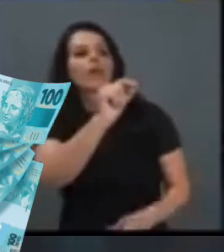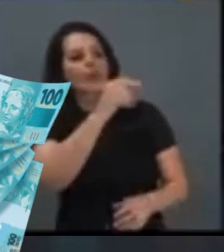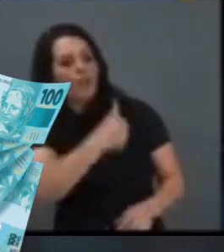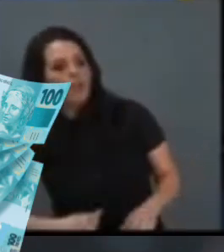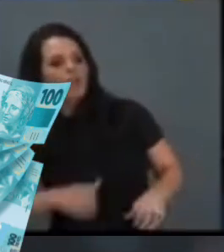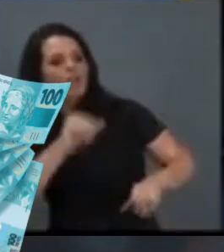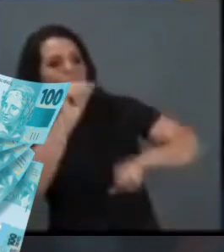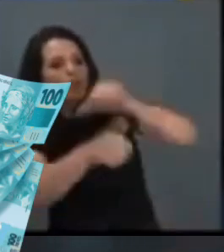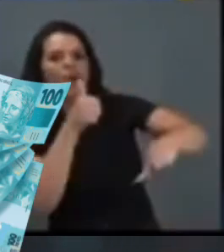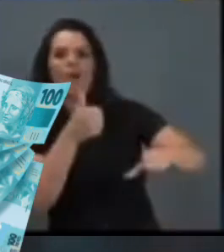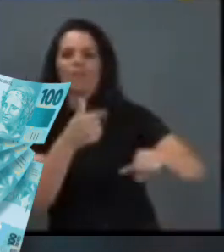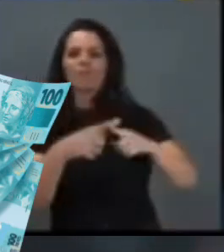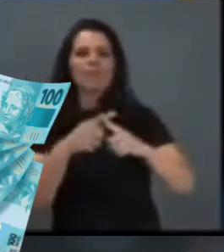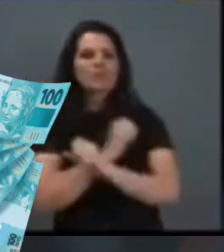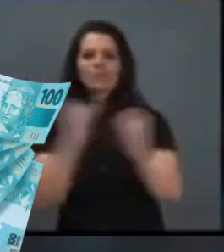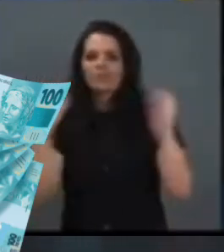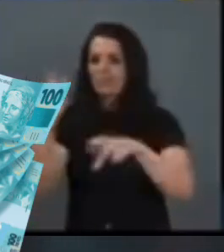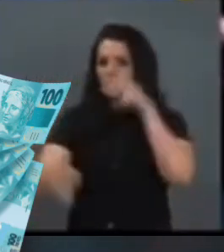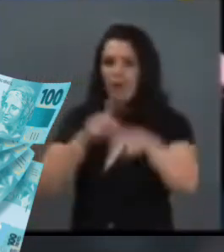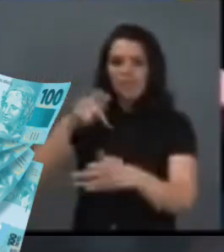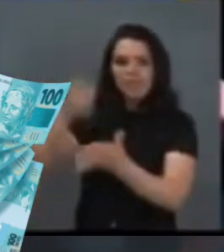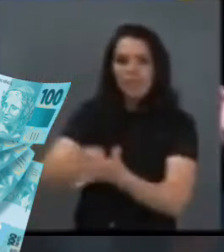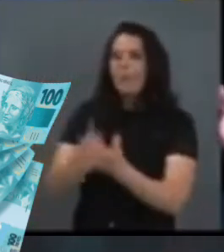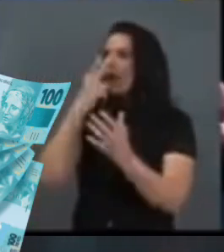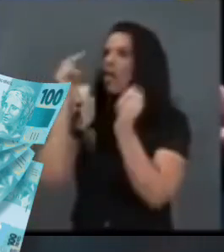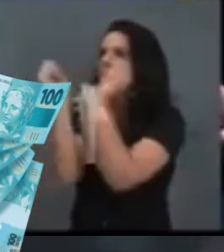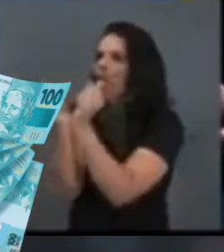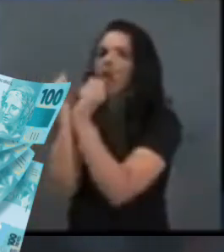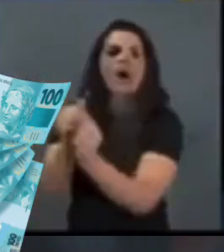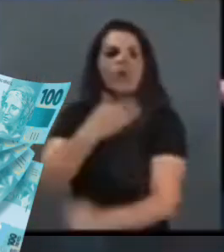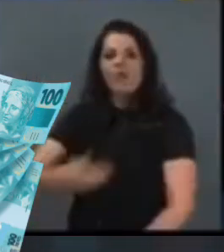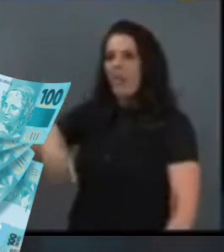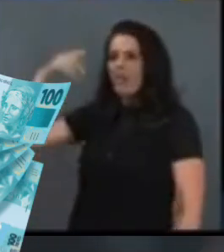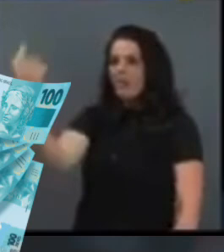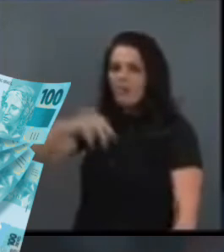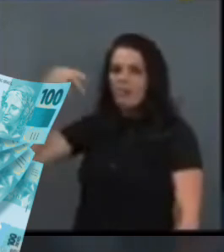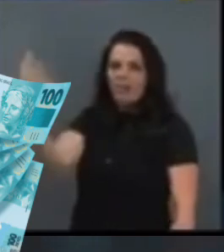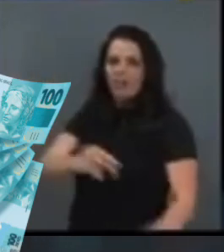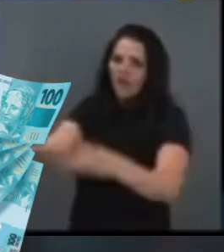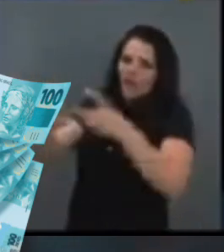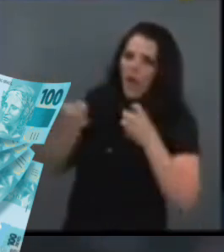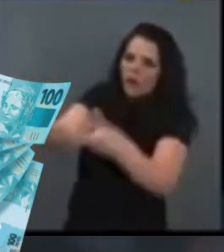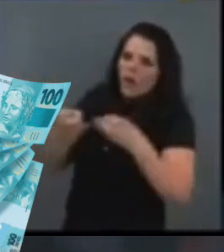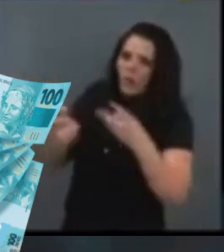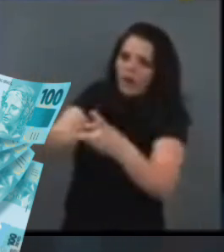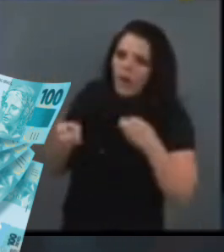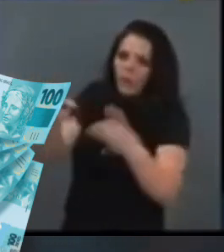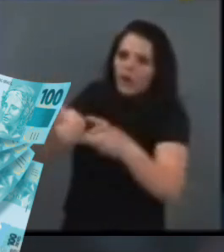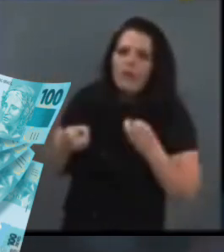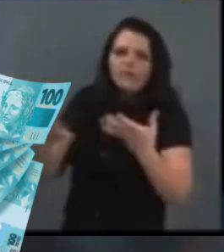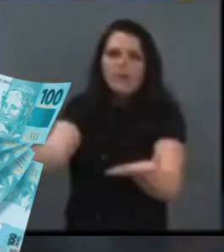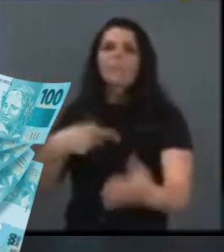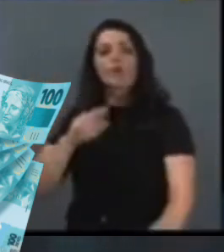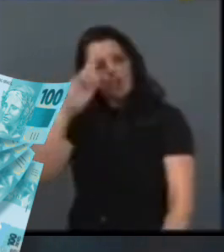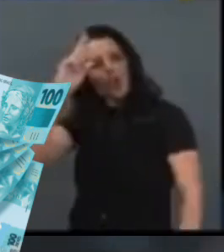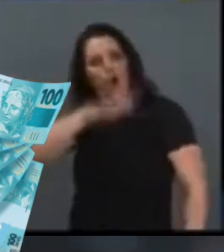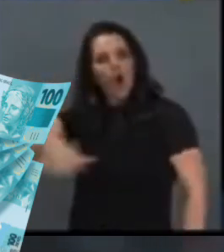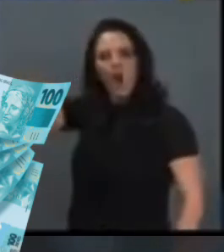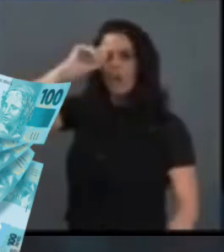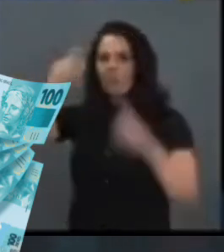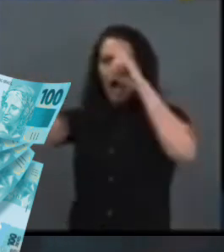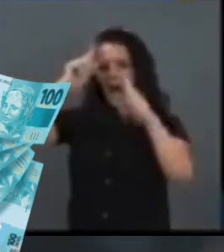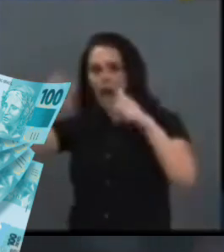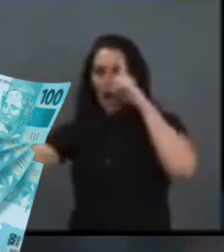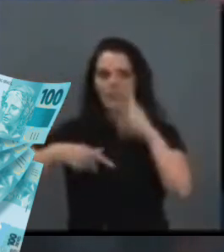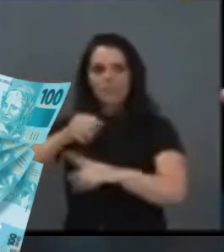governo. Porque não pode o cidadão brasileiro virar escravo do governo, não, gente. Nunca! O governo pode ser o dono da situação toda, não, hein? Isso não